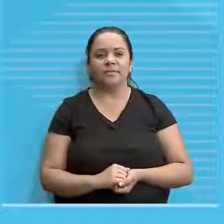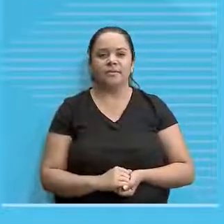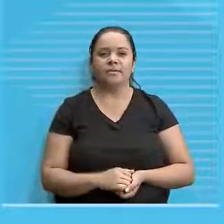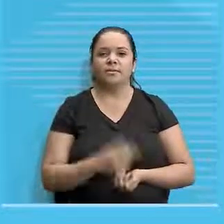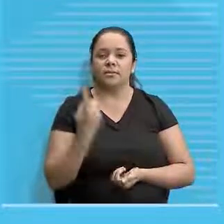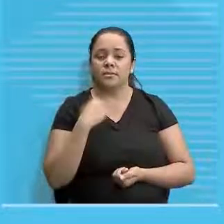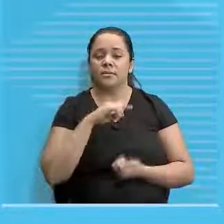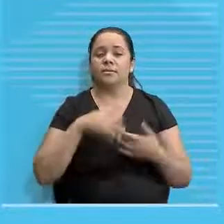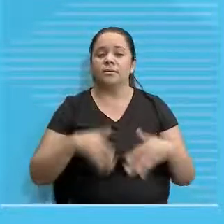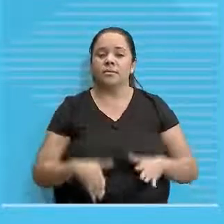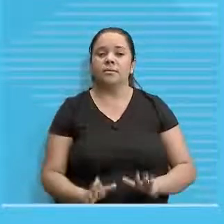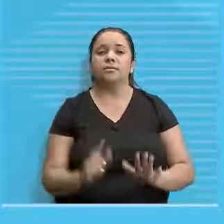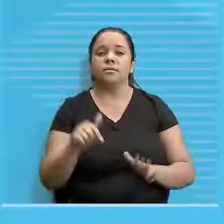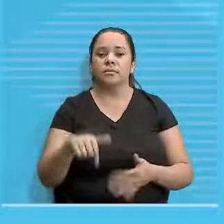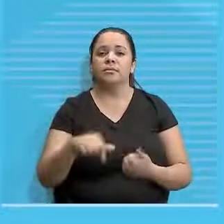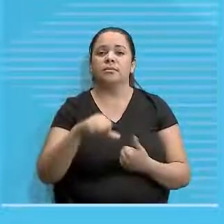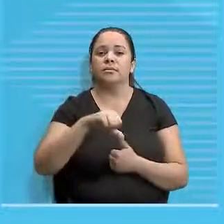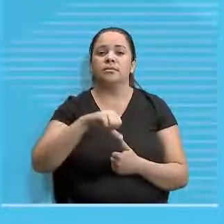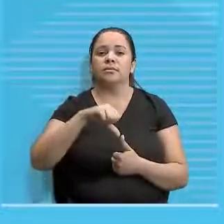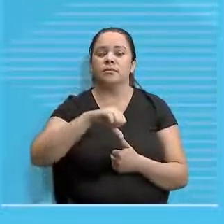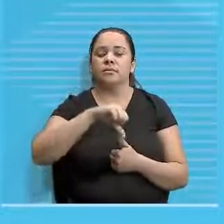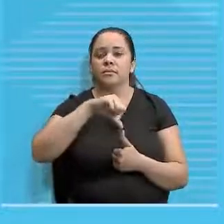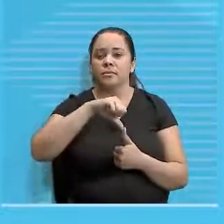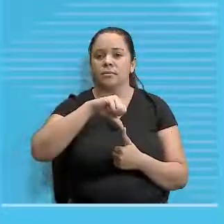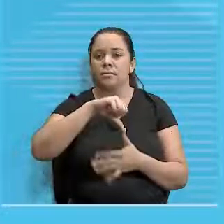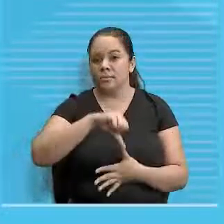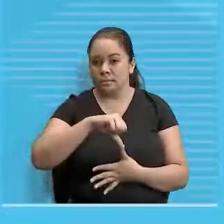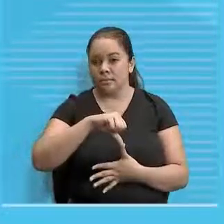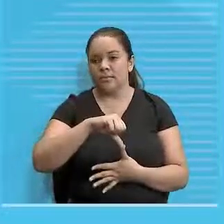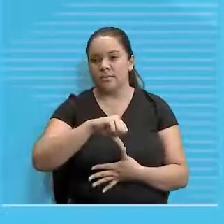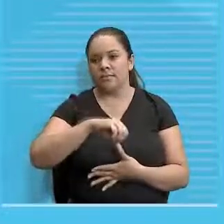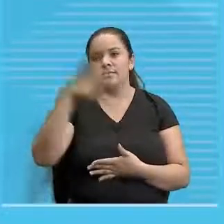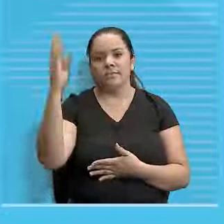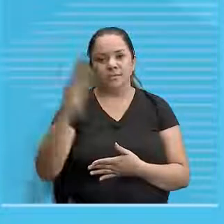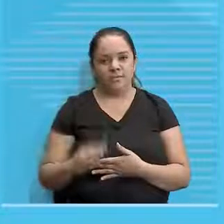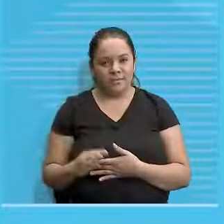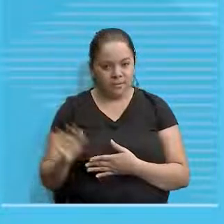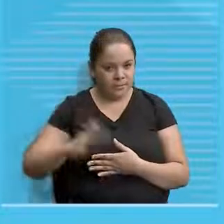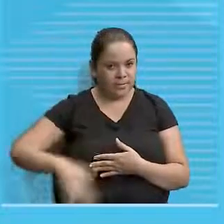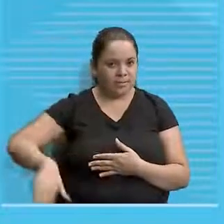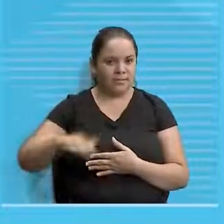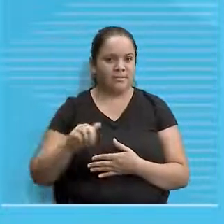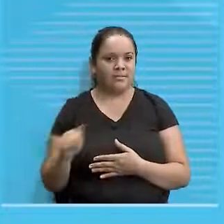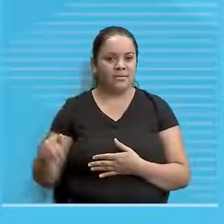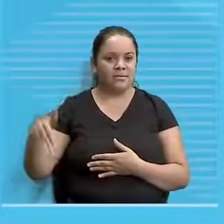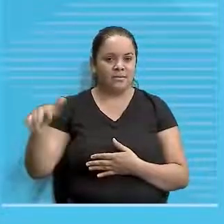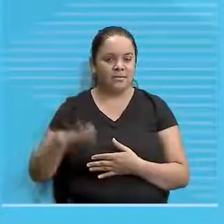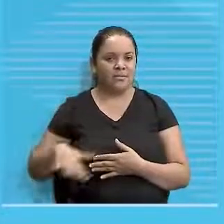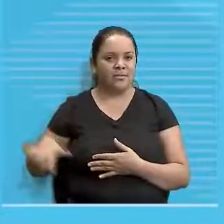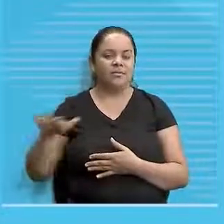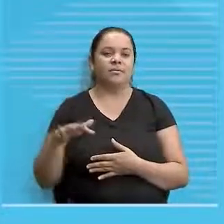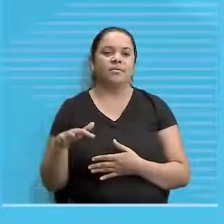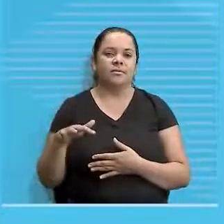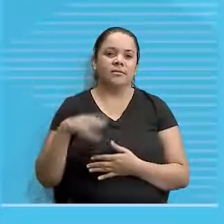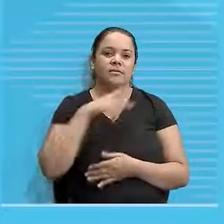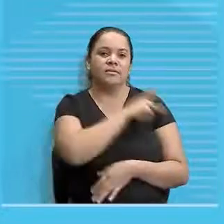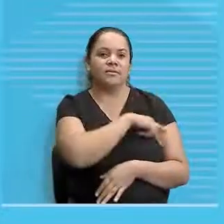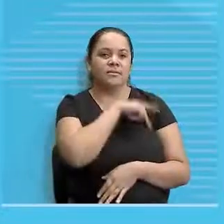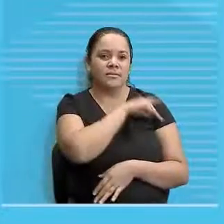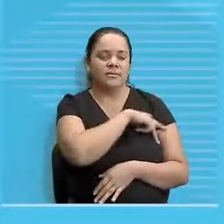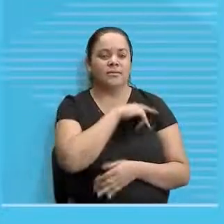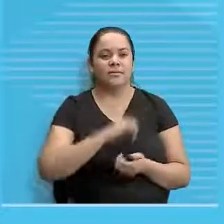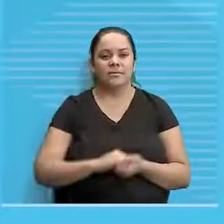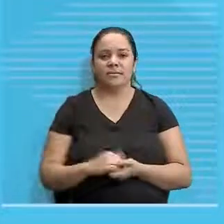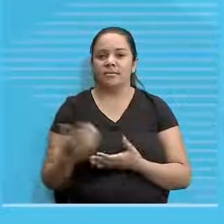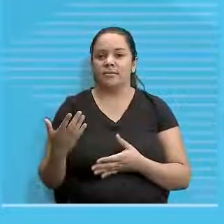na América do Sul, no Brasil, na região Nordeste, no Piauí, aí na tua cidade, tudo isso